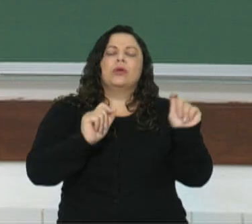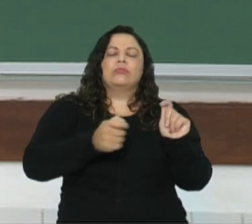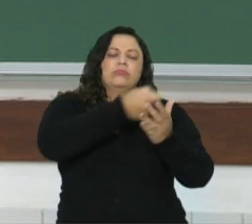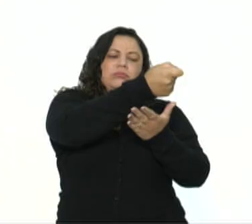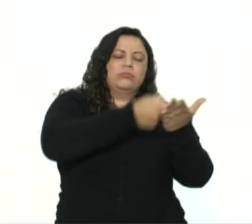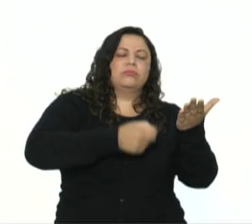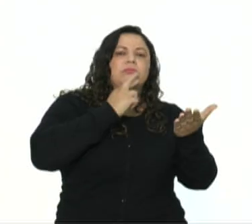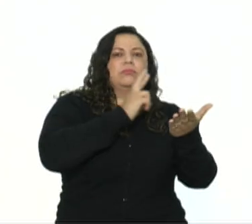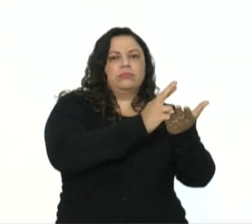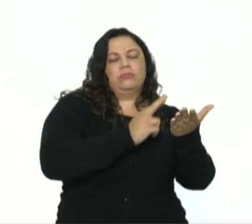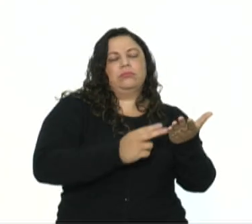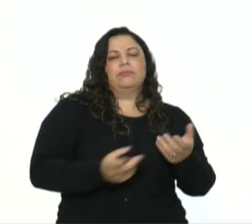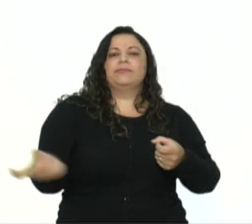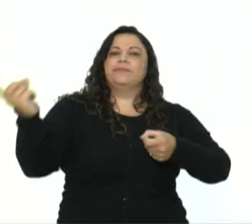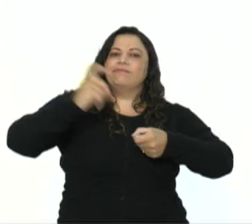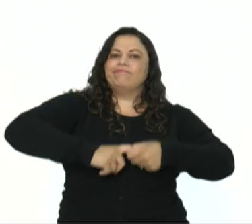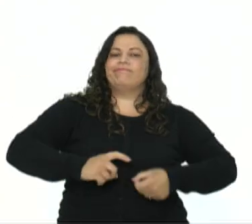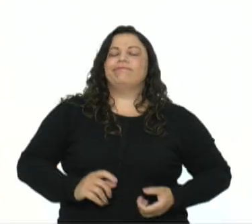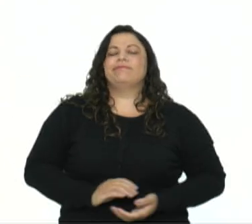e aguardamos.